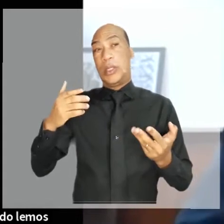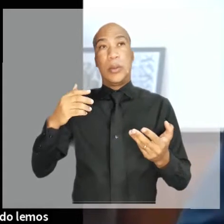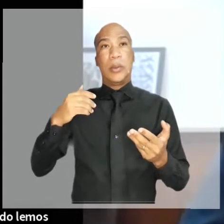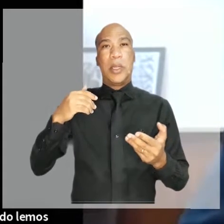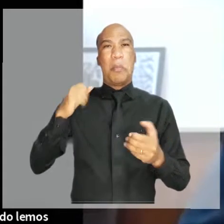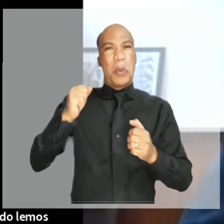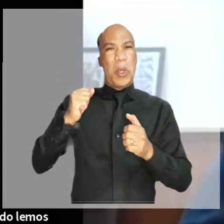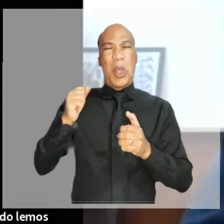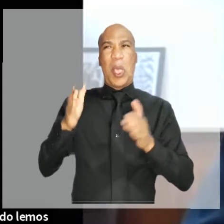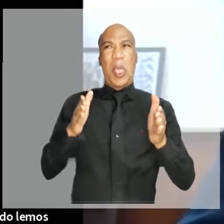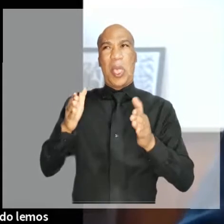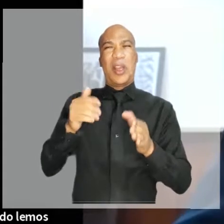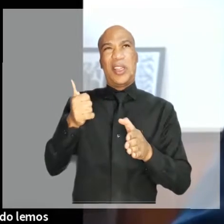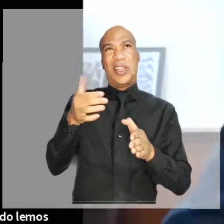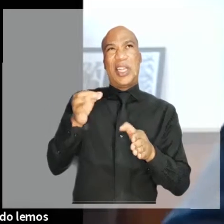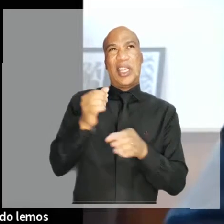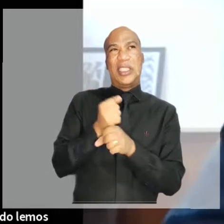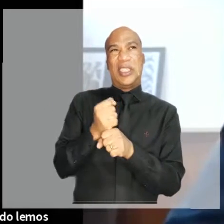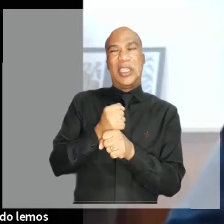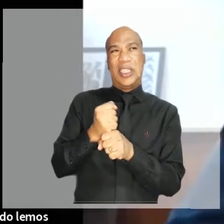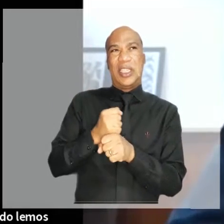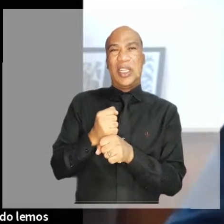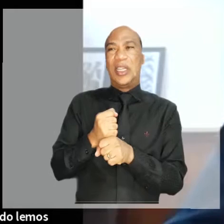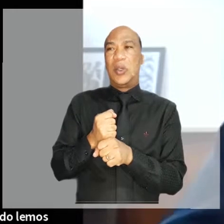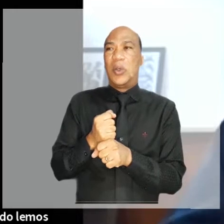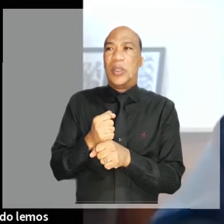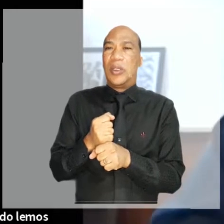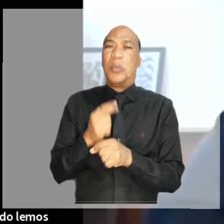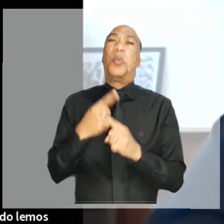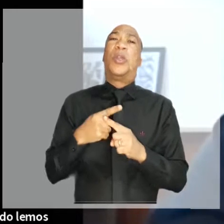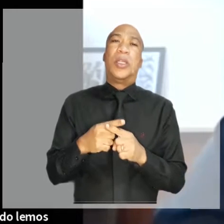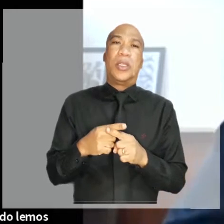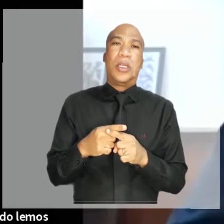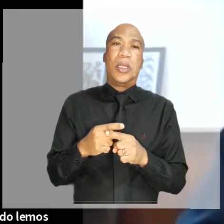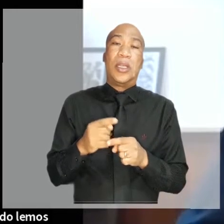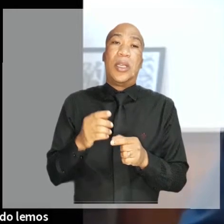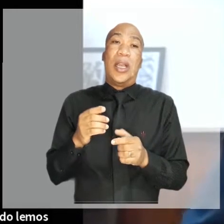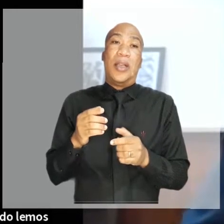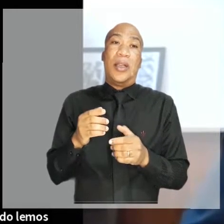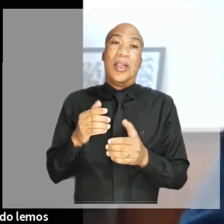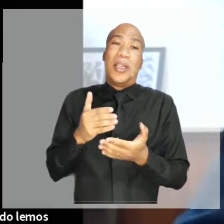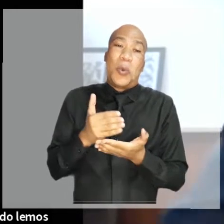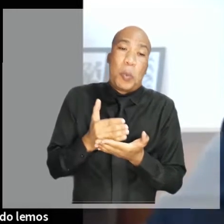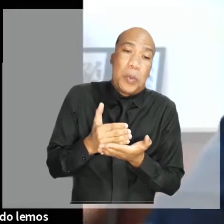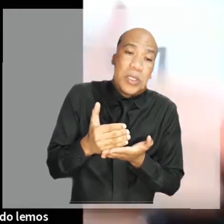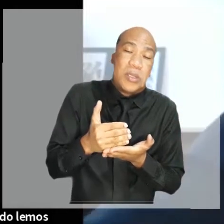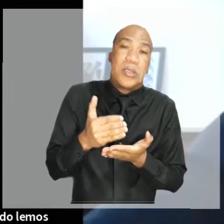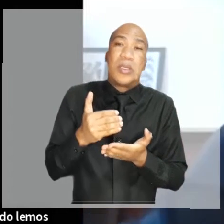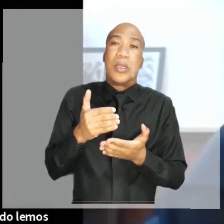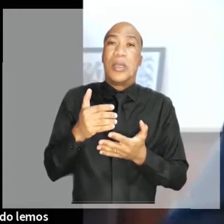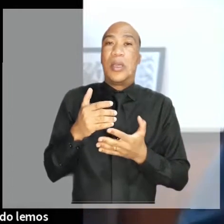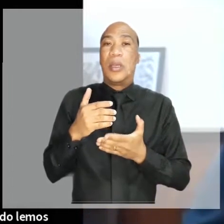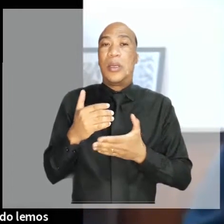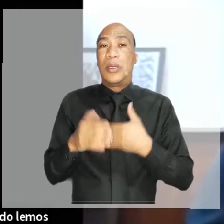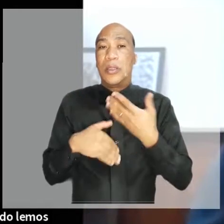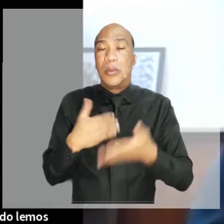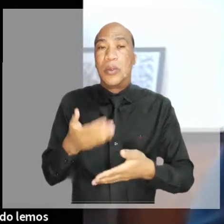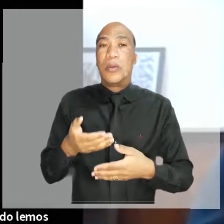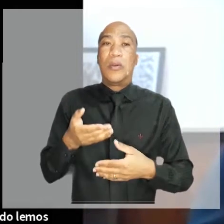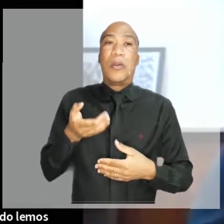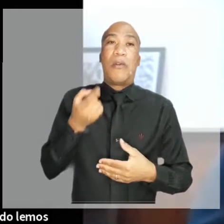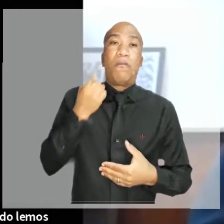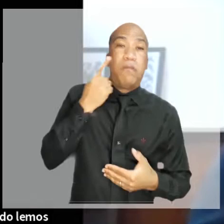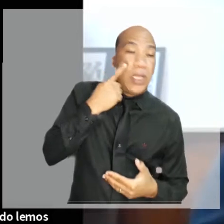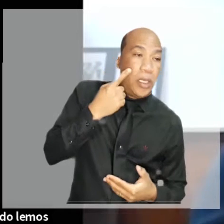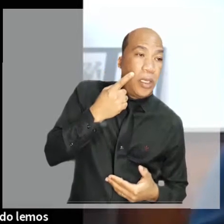Porque a gente sempre trabalha em modelos inerciais. Então, leva um tempo para as coisas acontecerem. Havia um processo